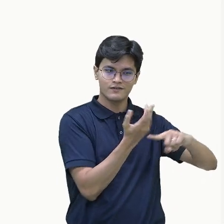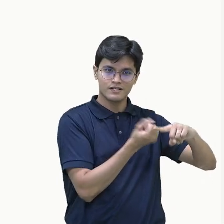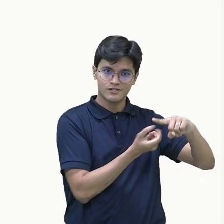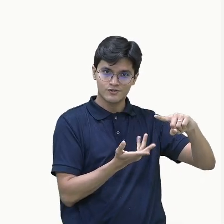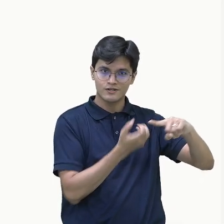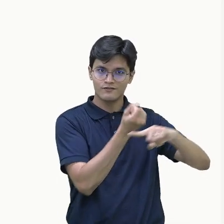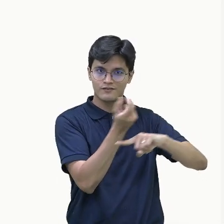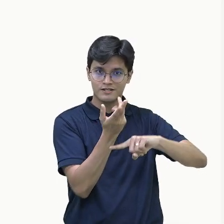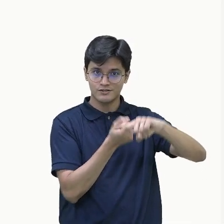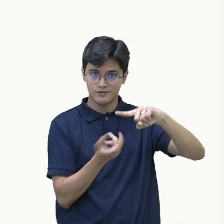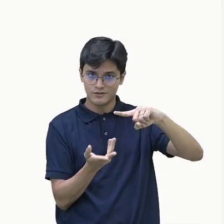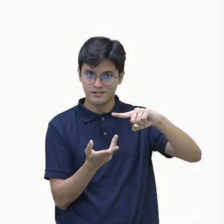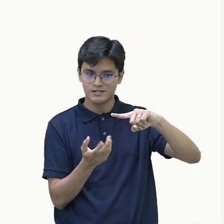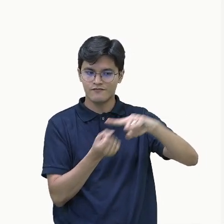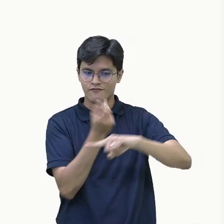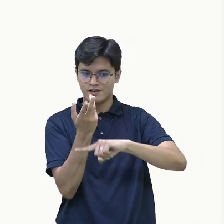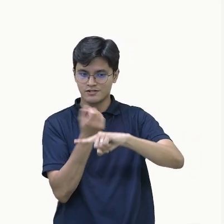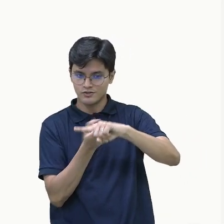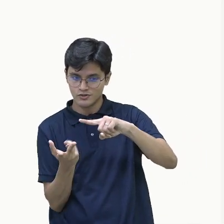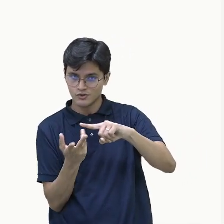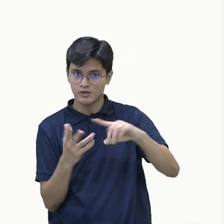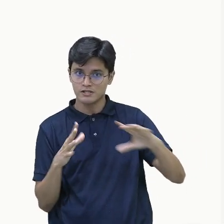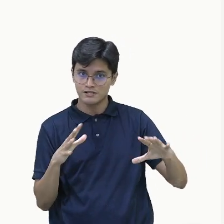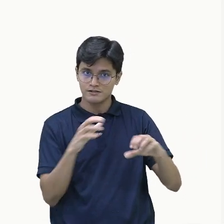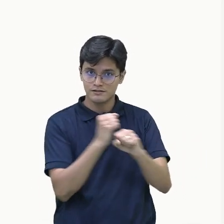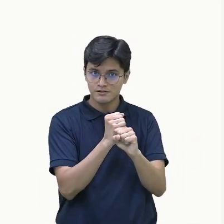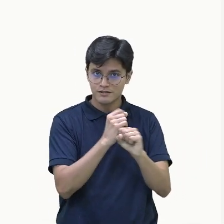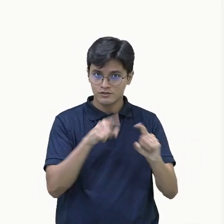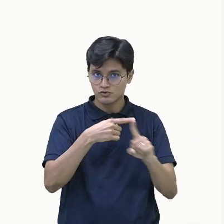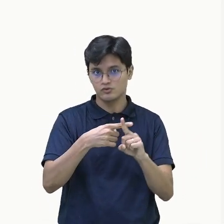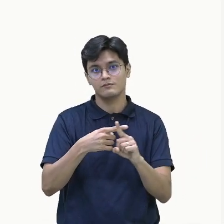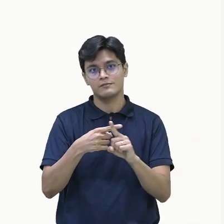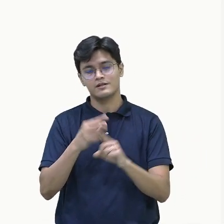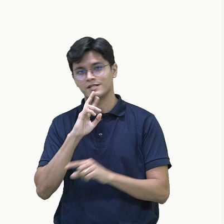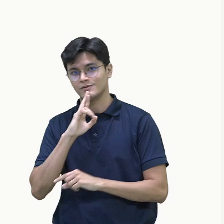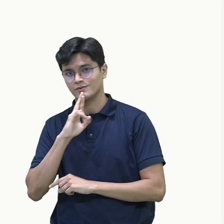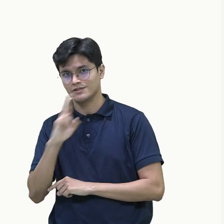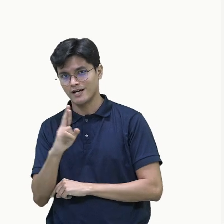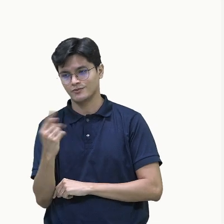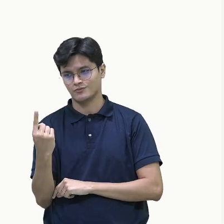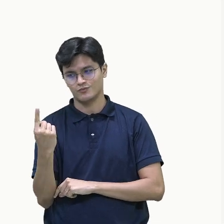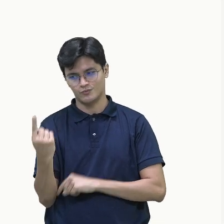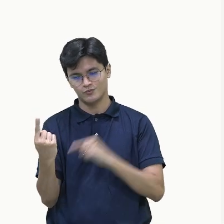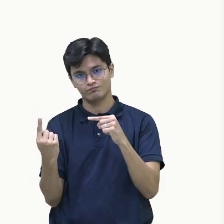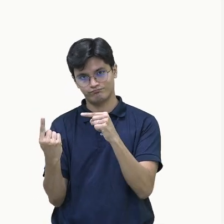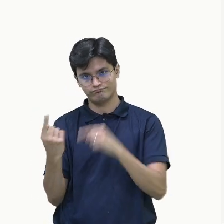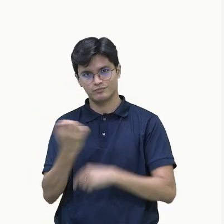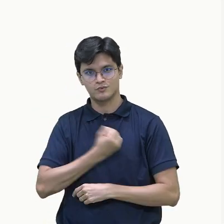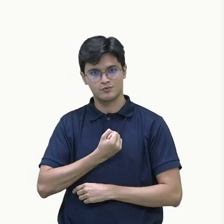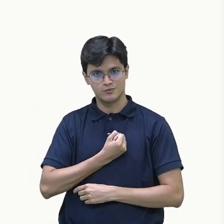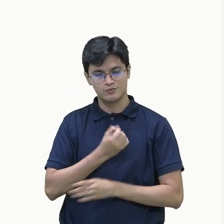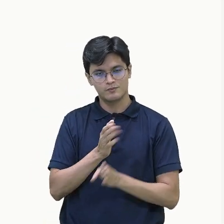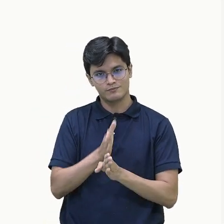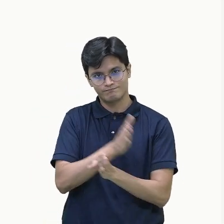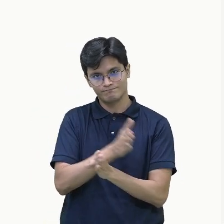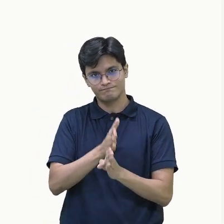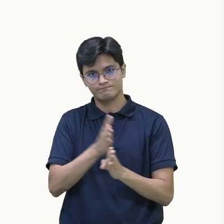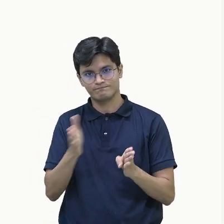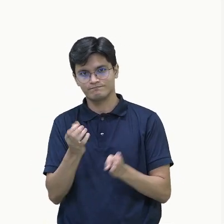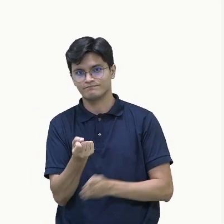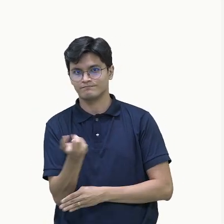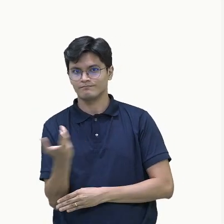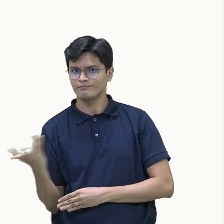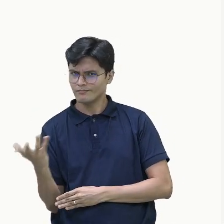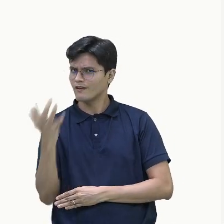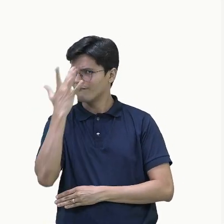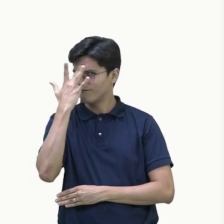ela vai me resultar em um inteiro. Ó. Tranquilo? Tranquilo, professor? Muito fácil.